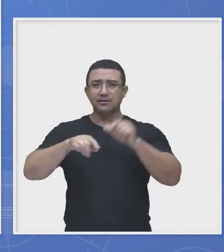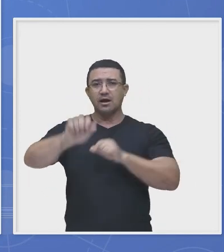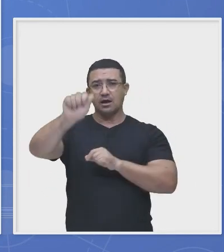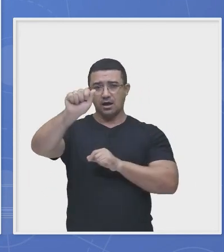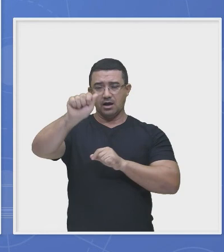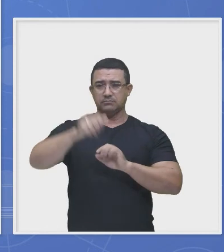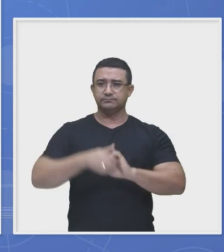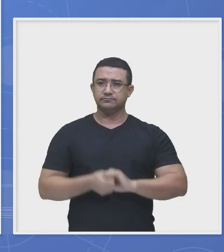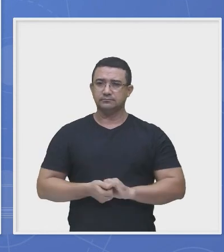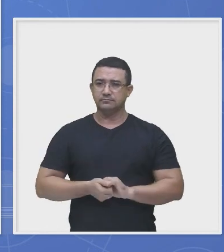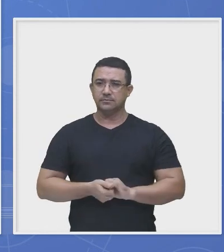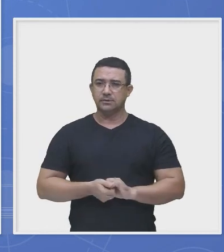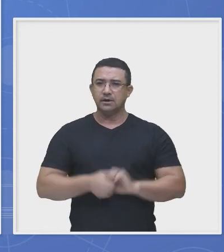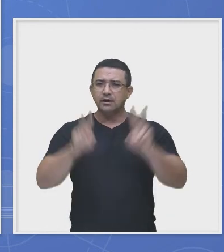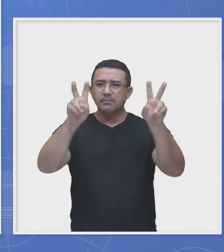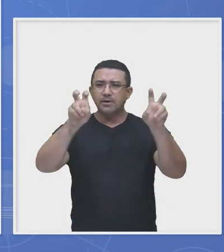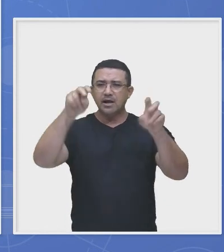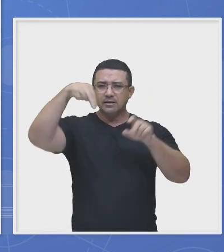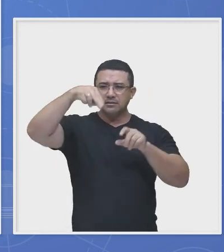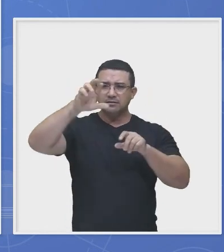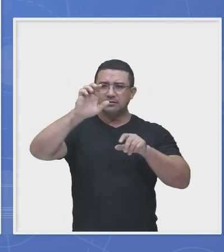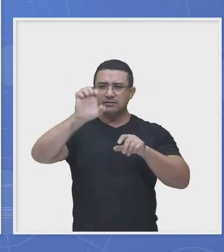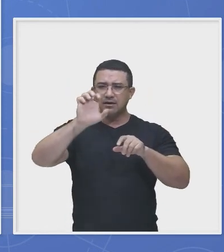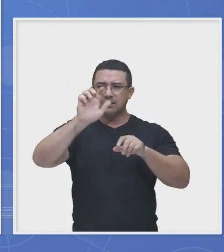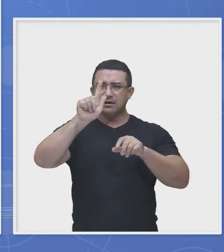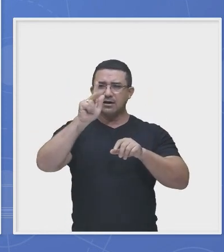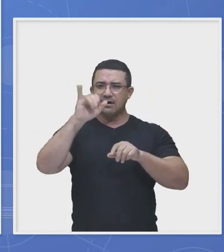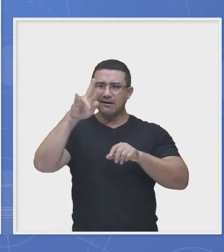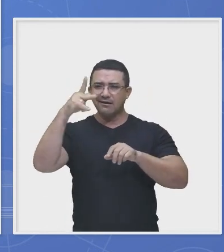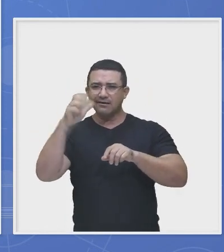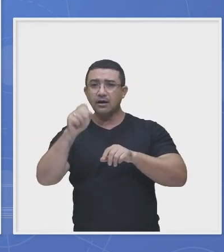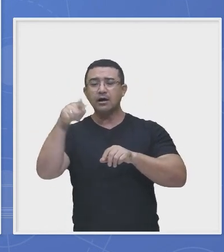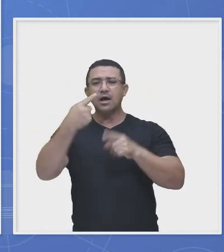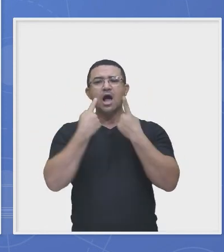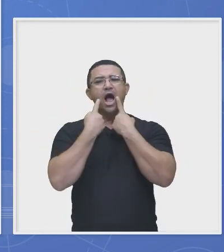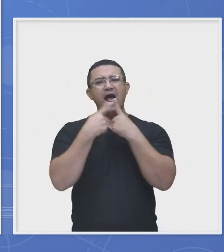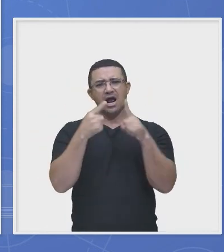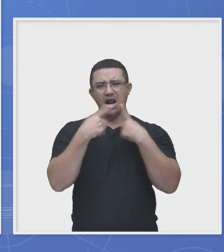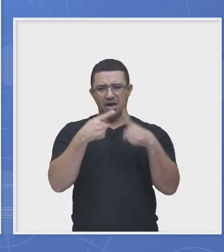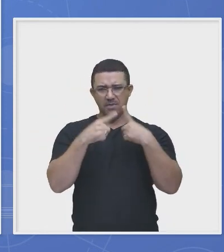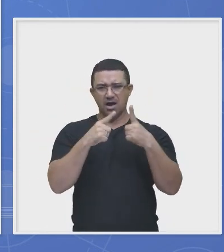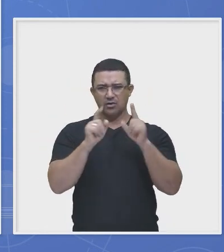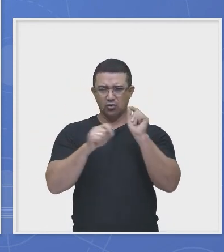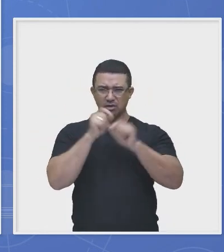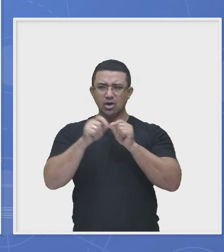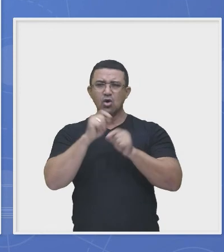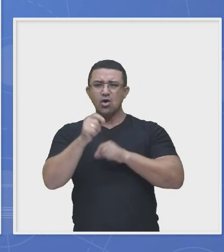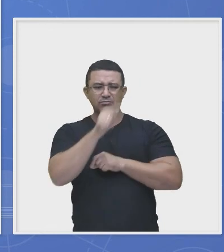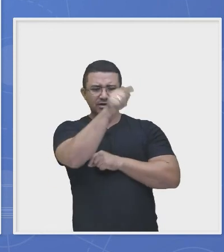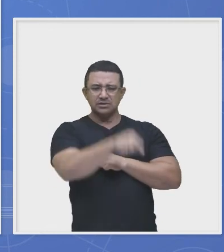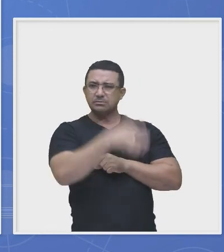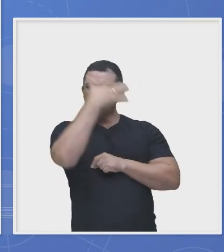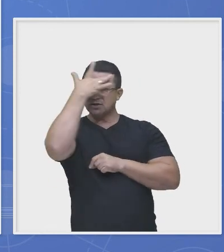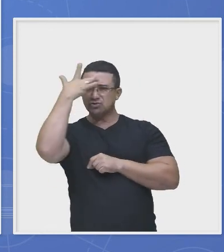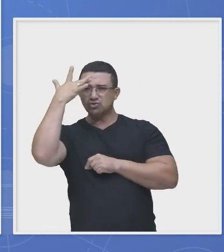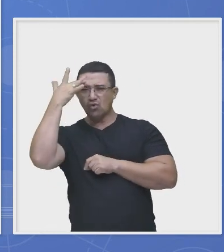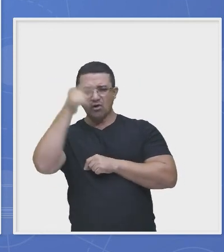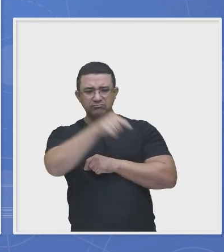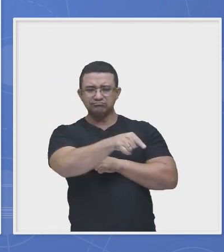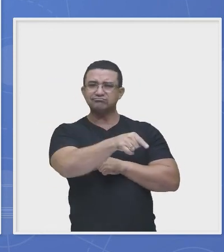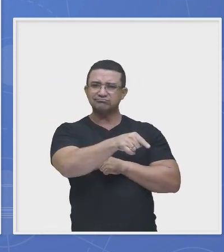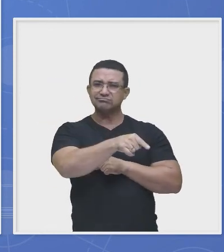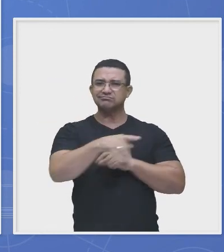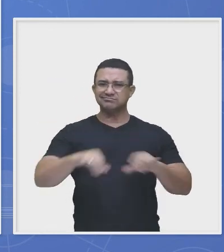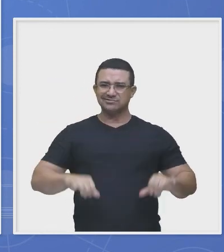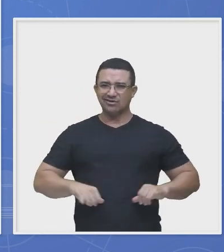vamos ter aí uma crítica, o autor apresenta de forma crítica e mordaz o tratamento cruel a que é submetida a pequena